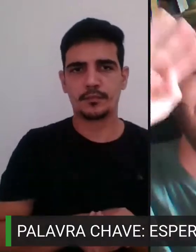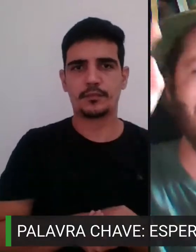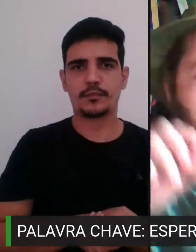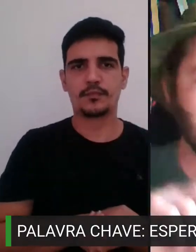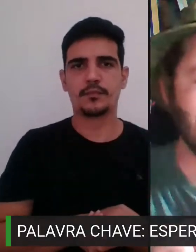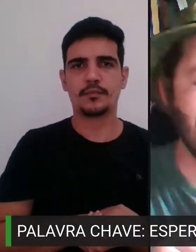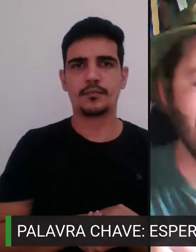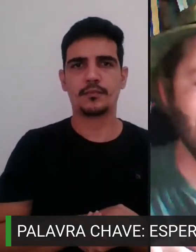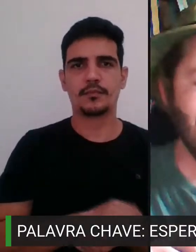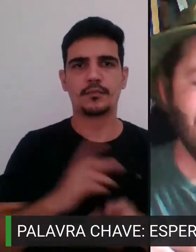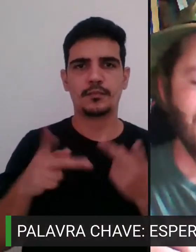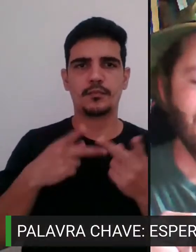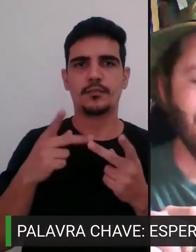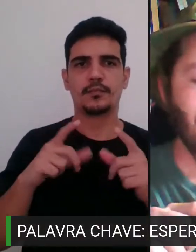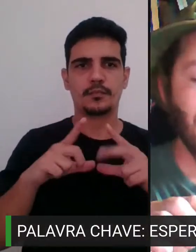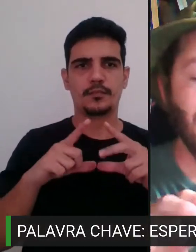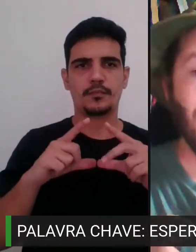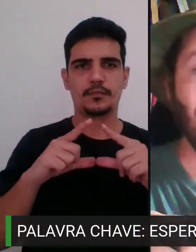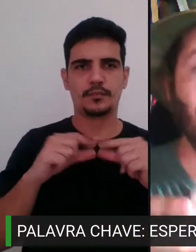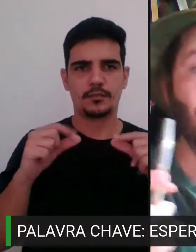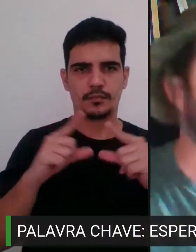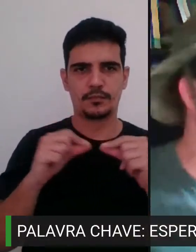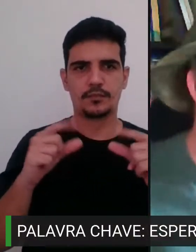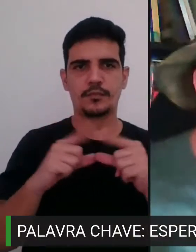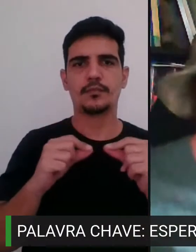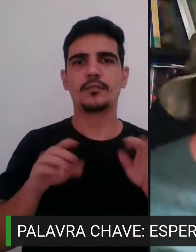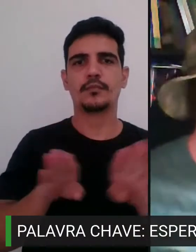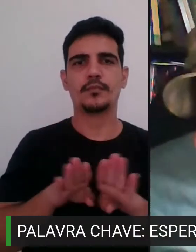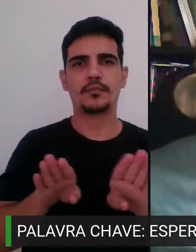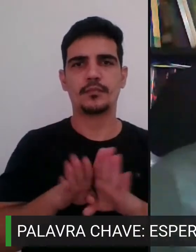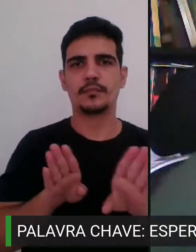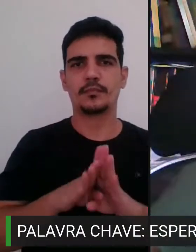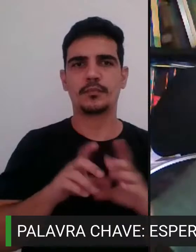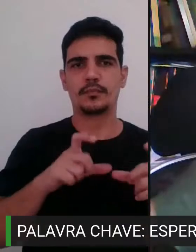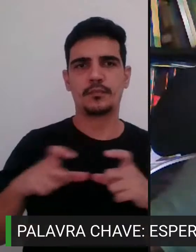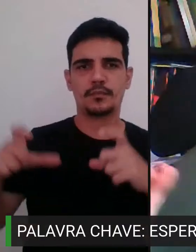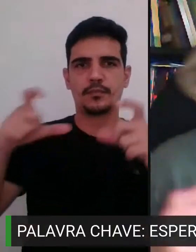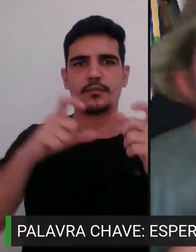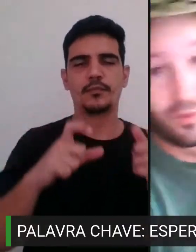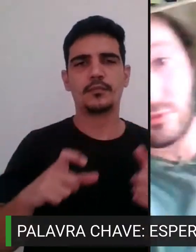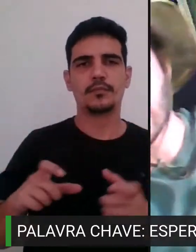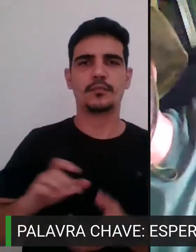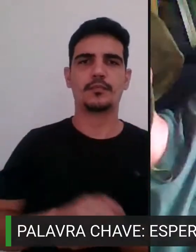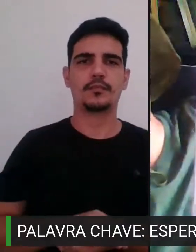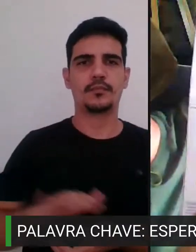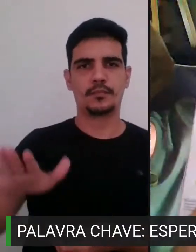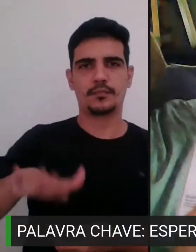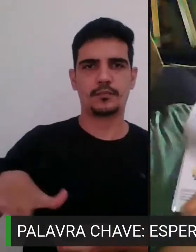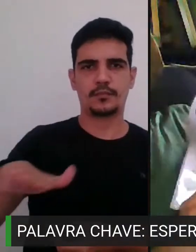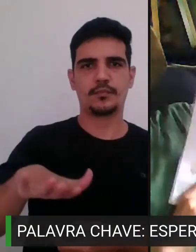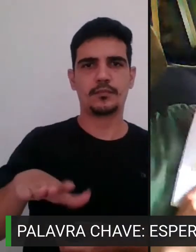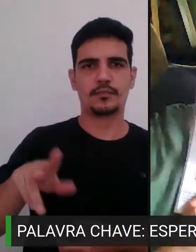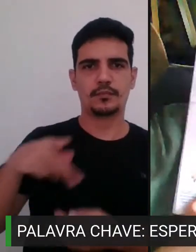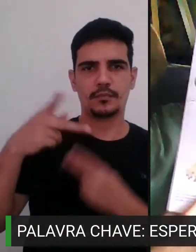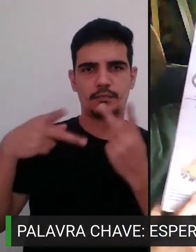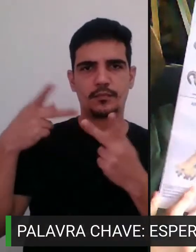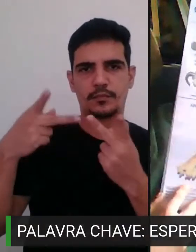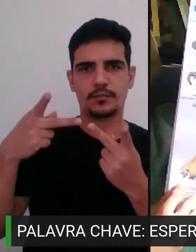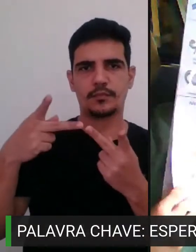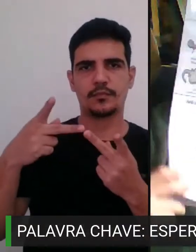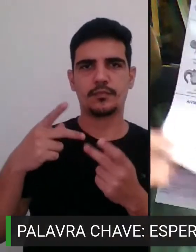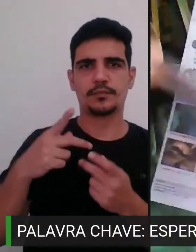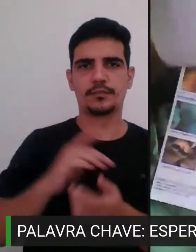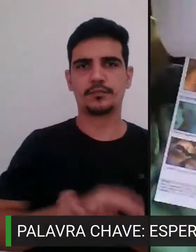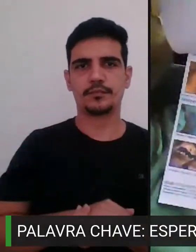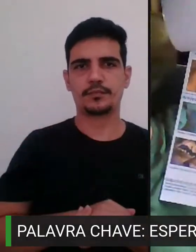comentário do Henrique lá de Brasília, tá bem legal. E eu vou disponibilizar para vocês, daqui a pouco, de graça, lá para poder baixar esse aqui, ó, que é